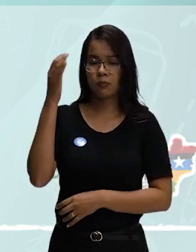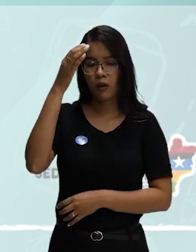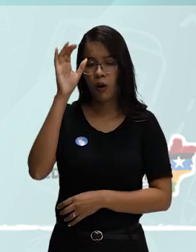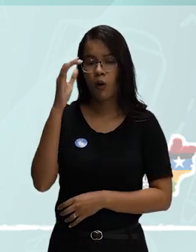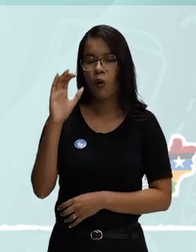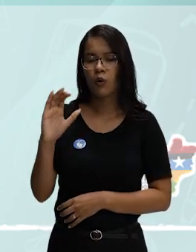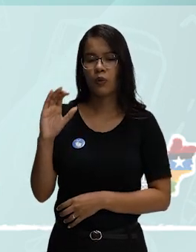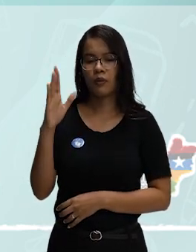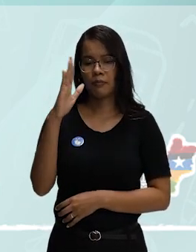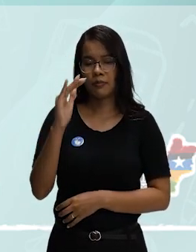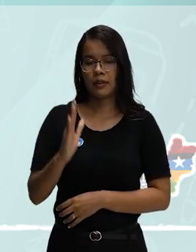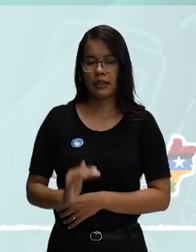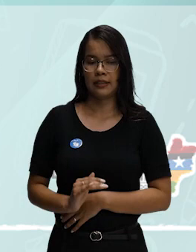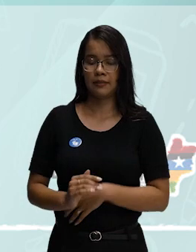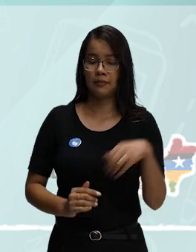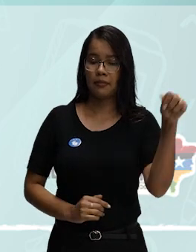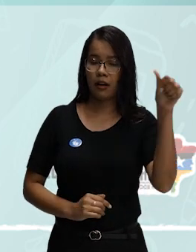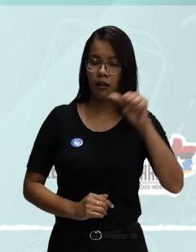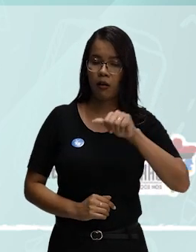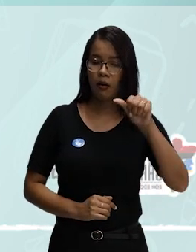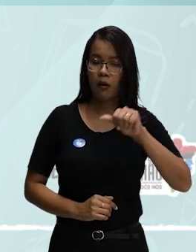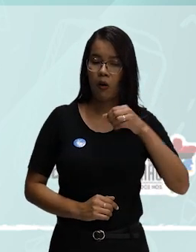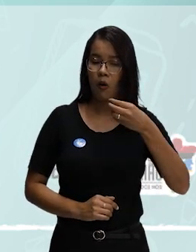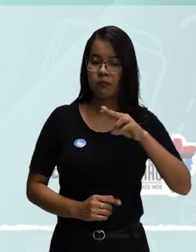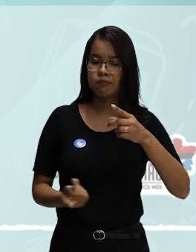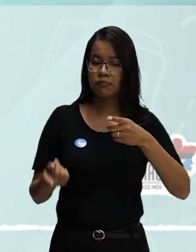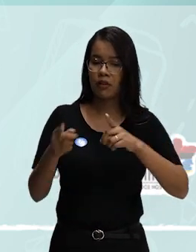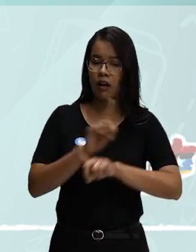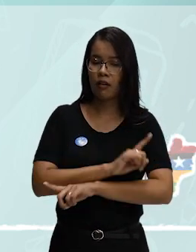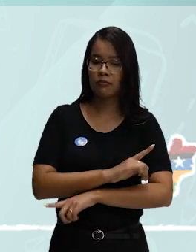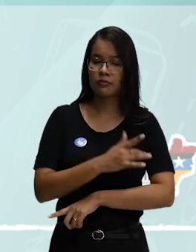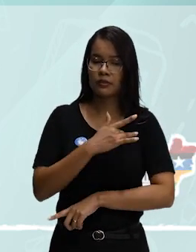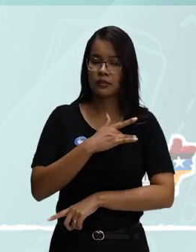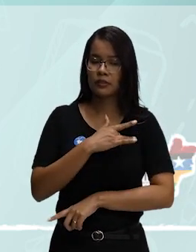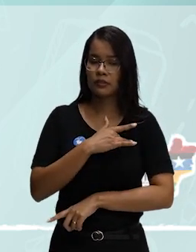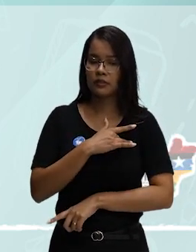oposição ao romantismo, será? Foco em temas relacionados com a colonização?